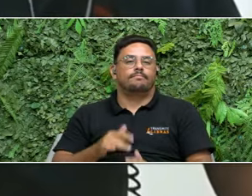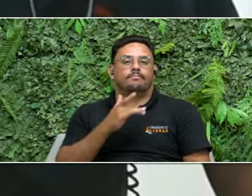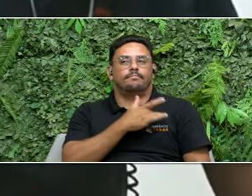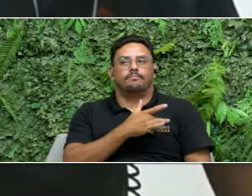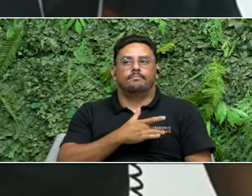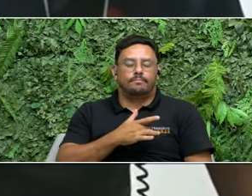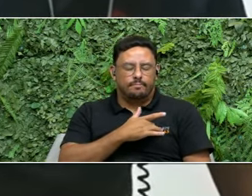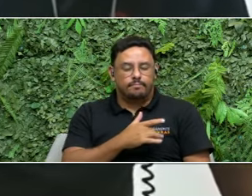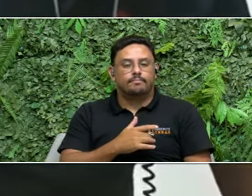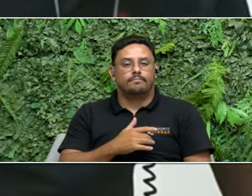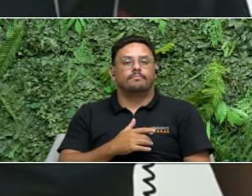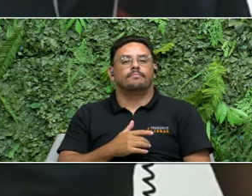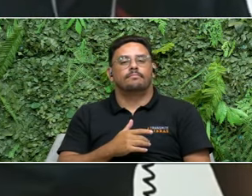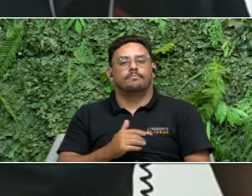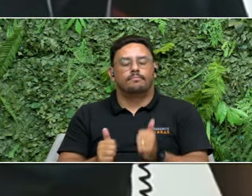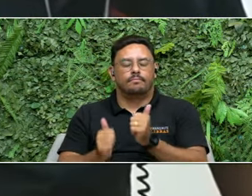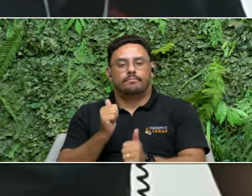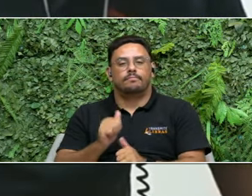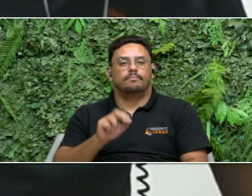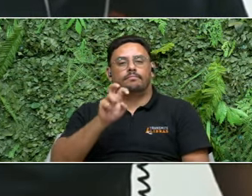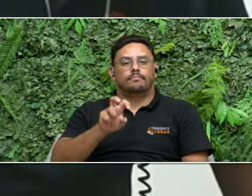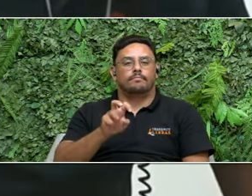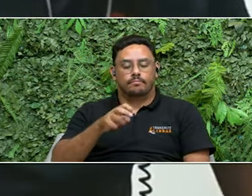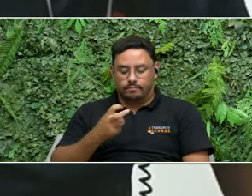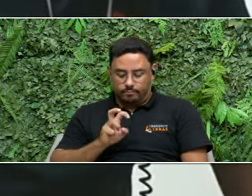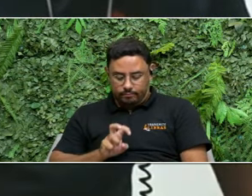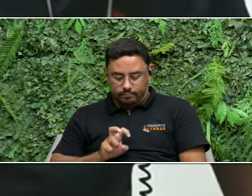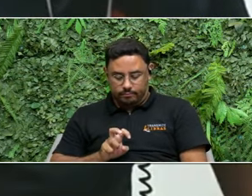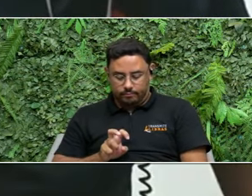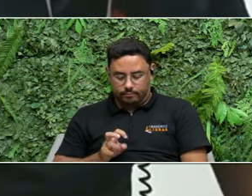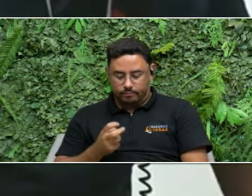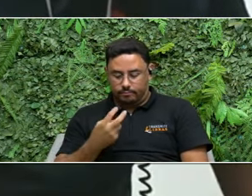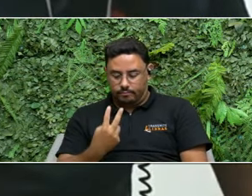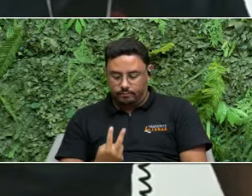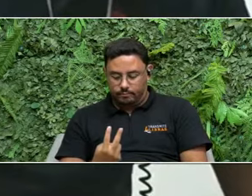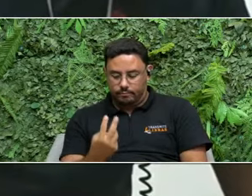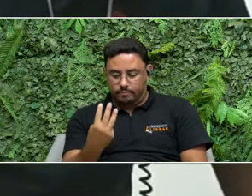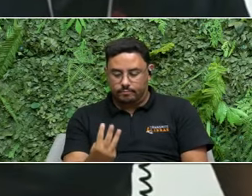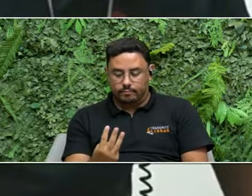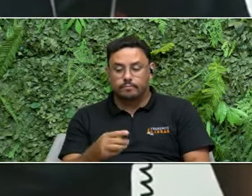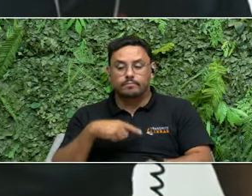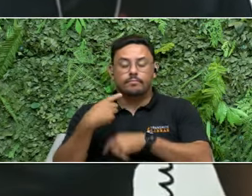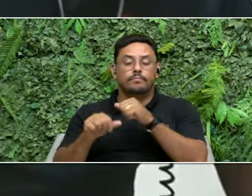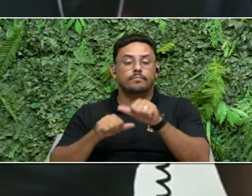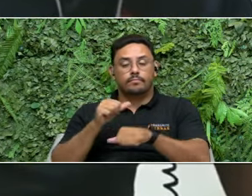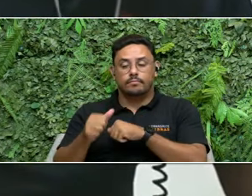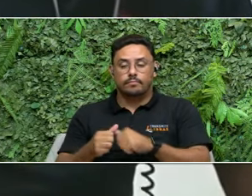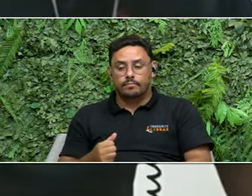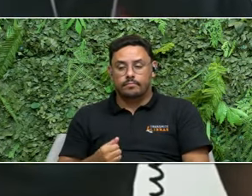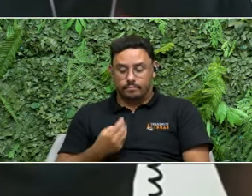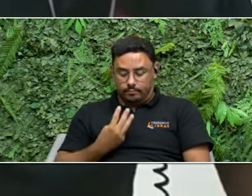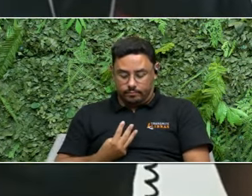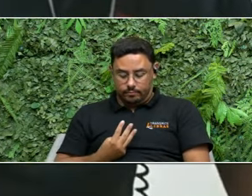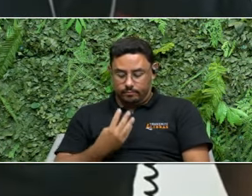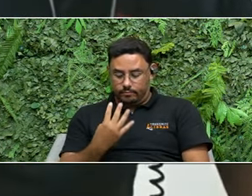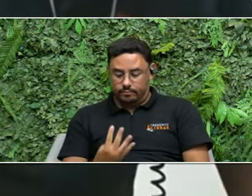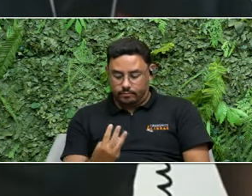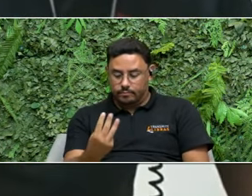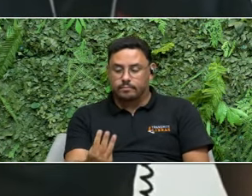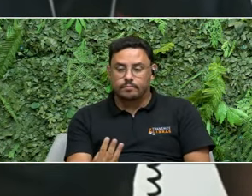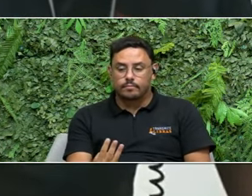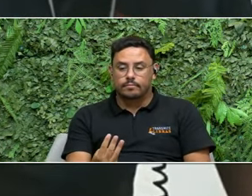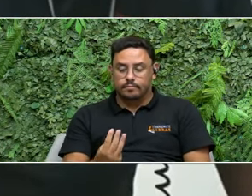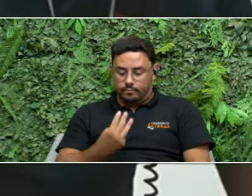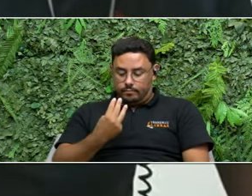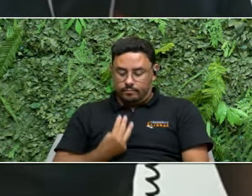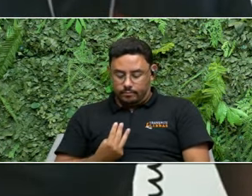basicamente jogou no 5 2 3 no primeiro tempo no segundo tempo ele jogou no 3 43 mesmo né com uma linha defensiva com